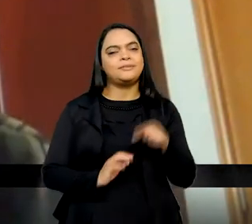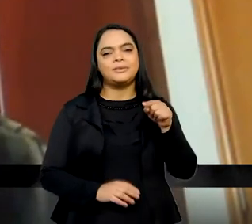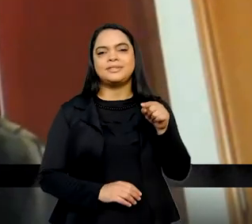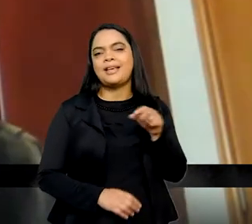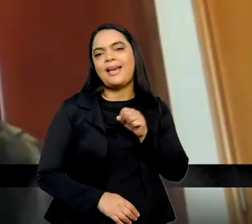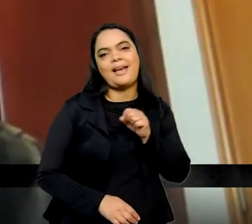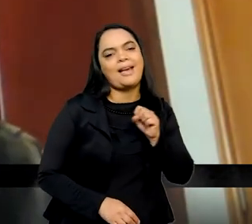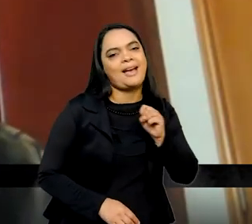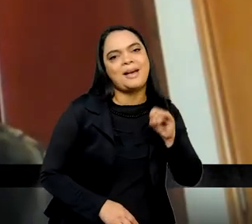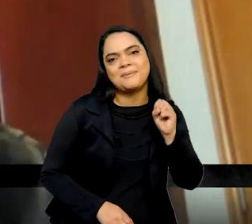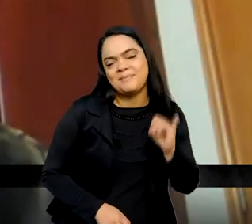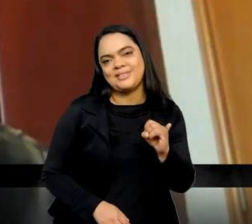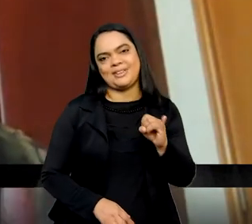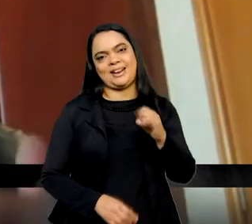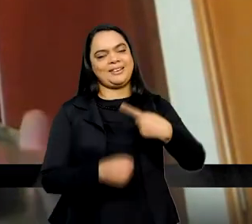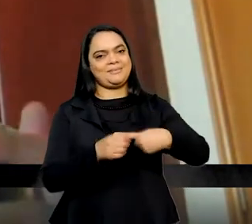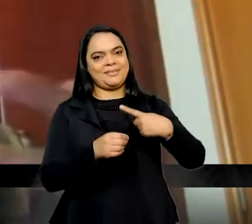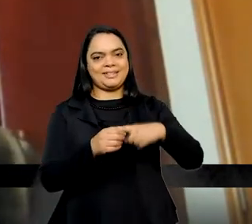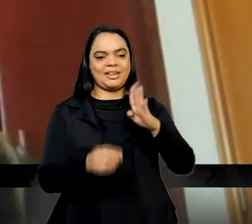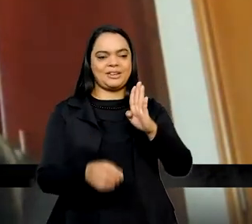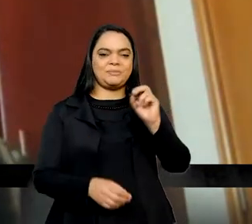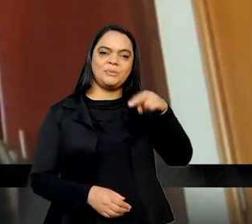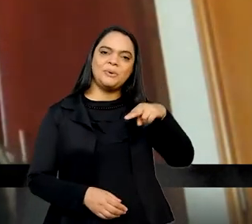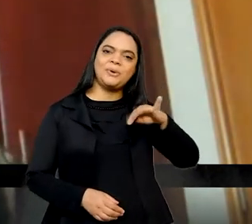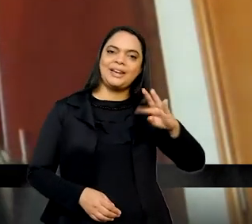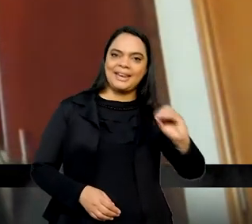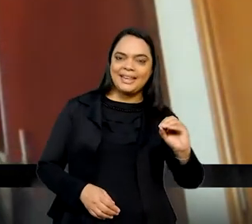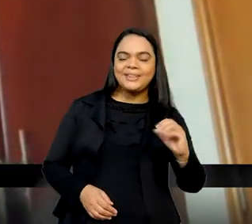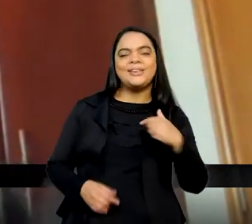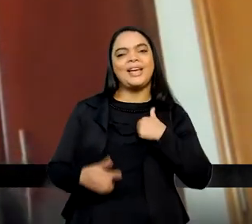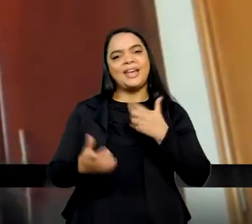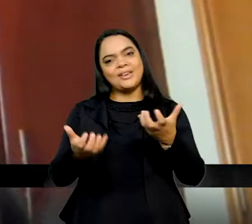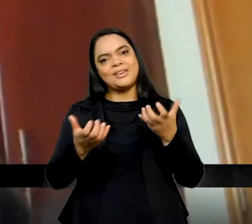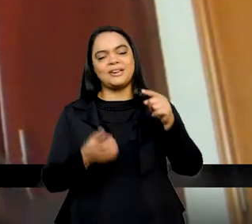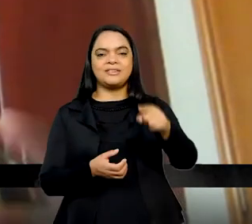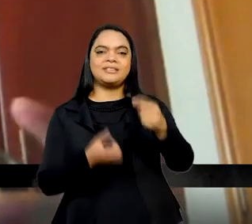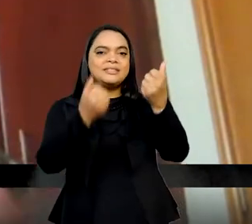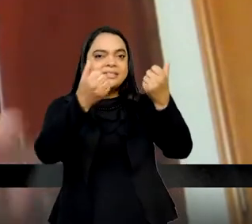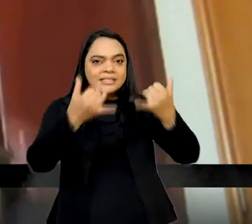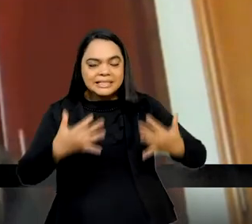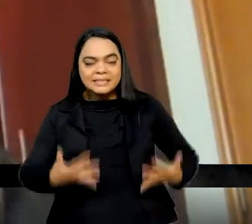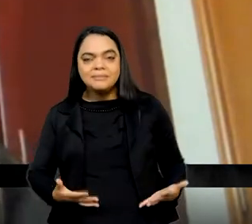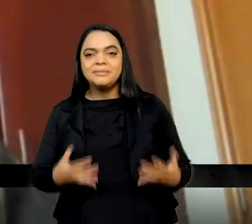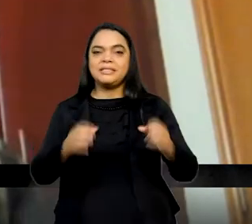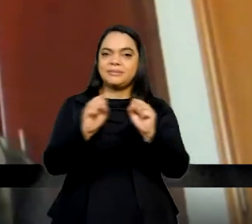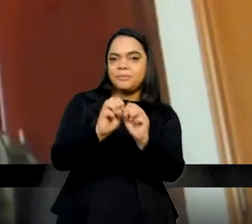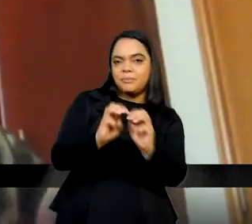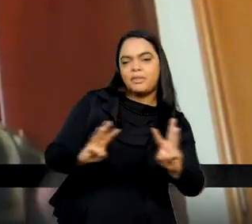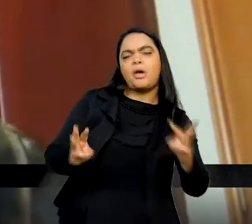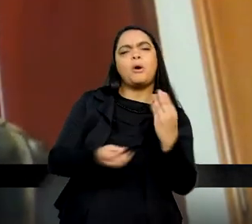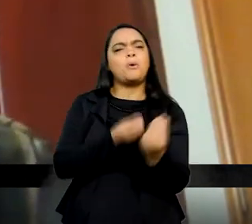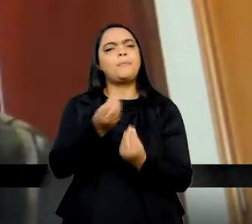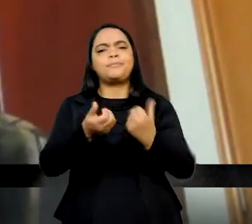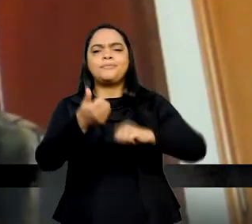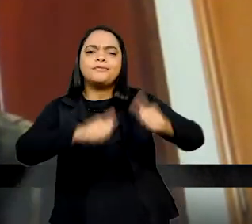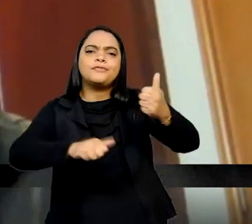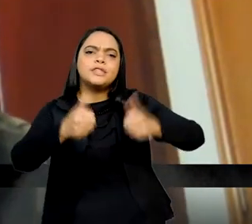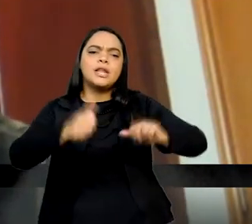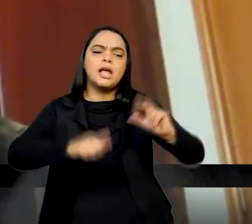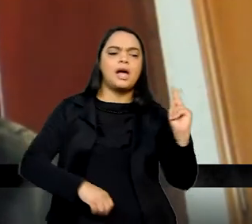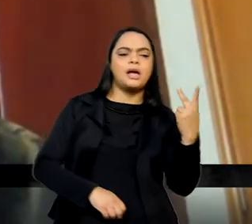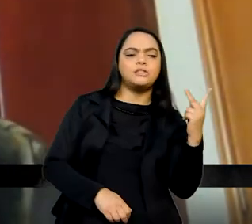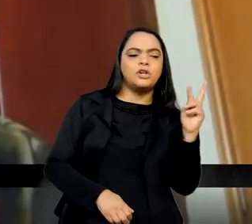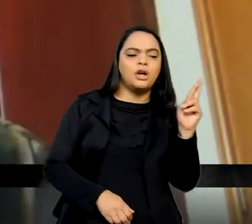apaixonado pela cidade de Bonito. Eu queria que você falasse um pouco para nós do portal como você avalia a inserção da